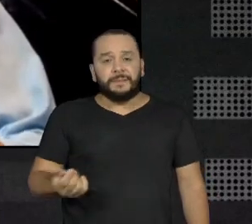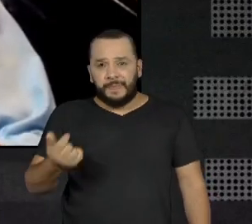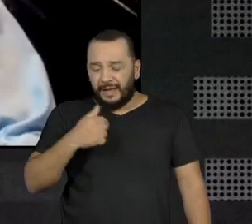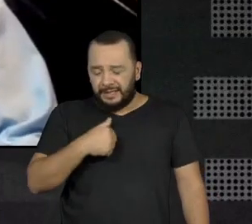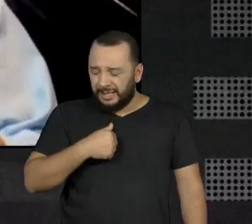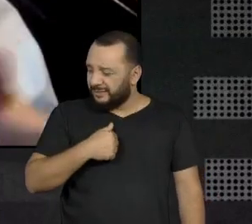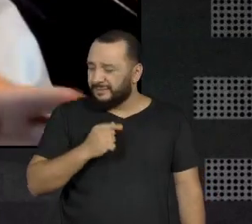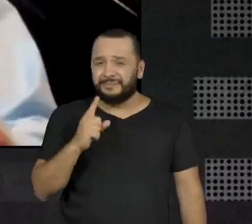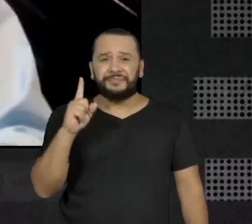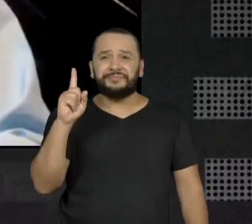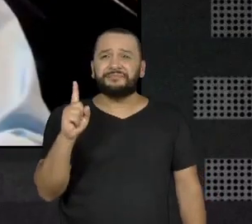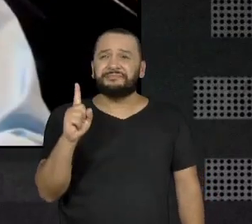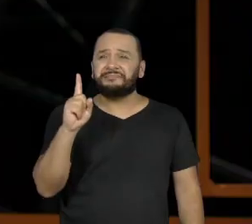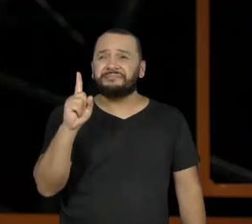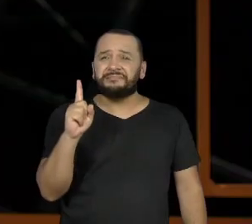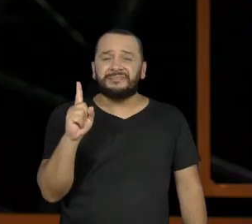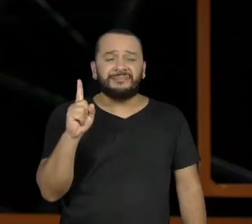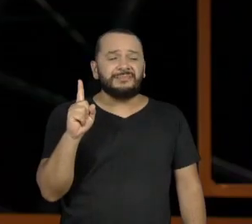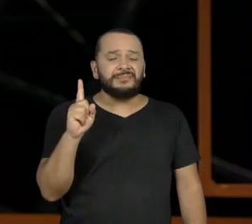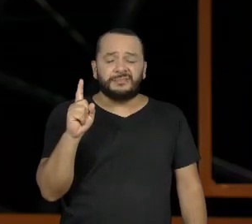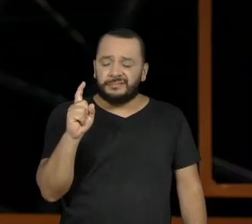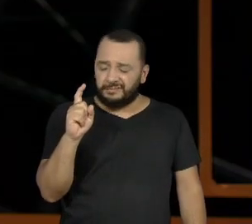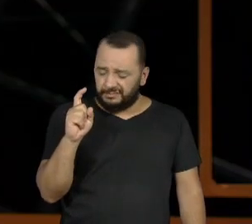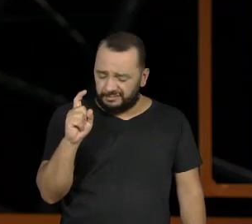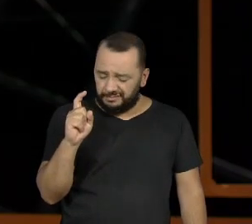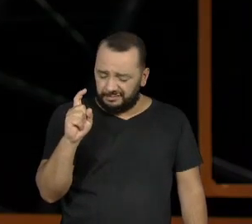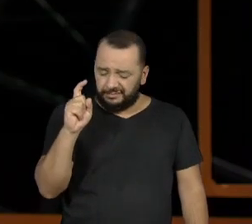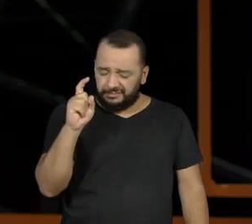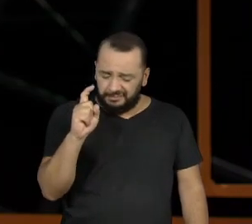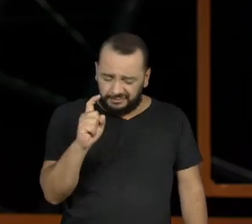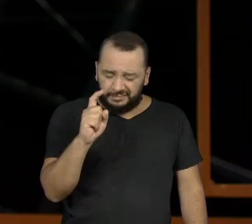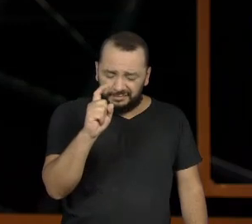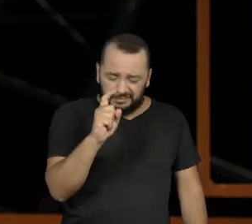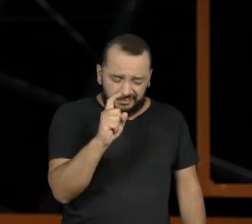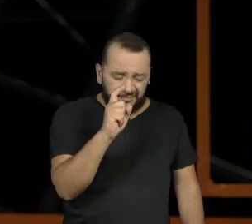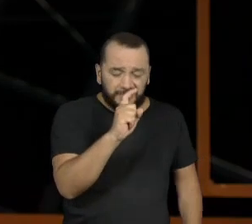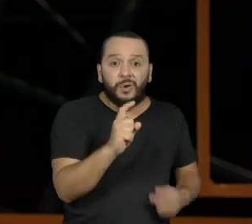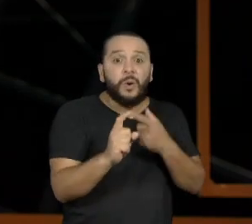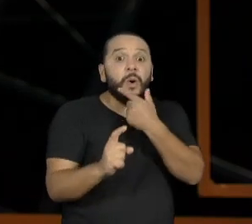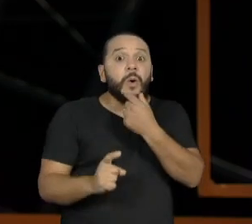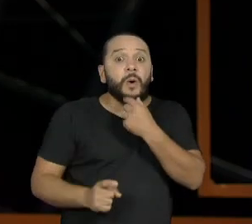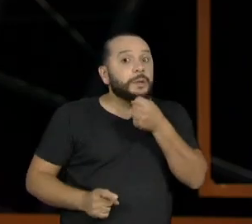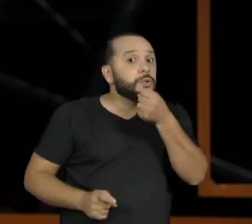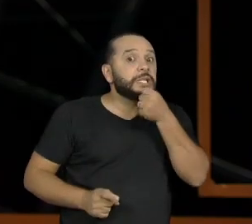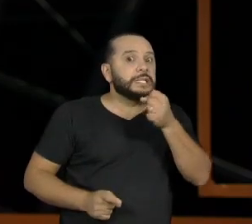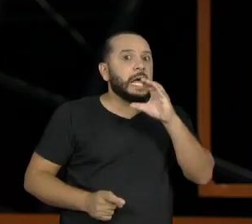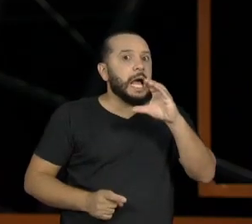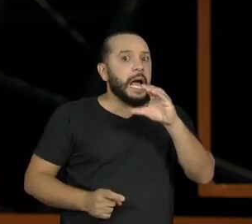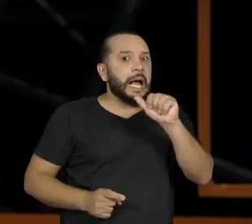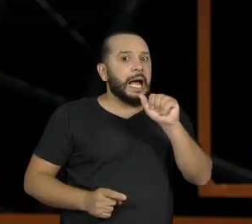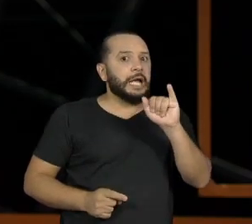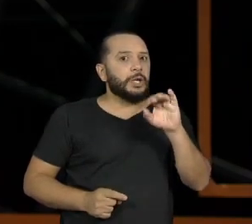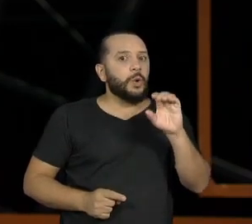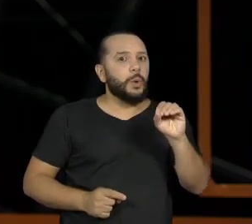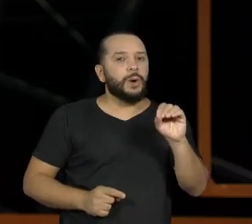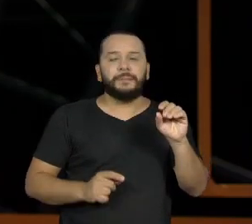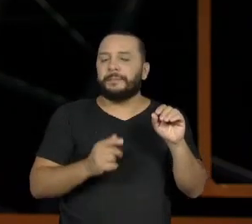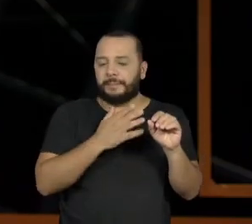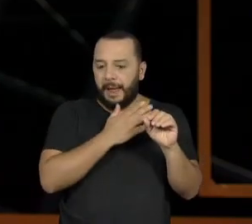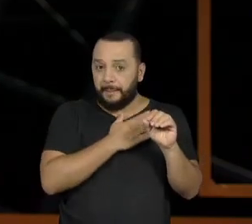do jornal. No caminho tinha um jornalista chamado Cartacho, que é um anjo da guarda para mim.